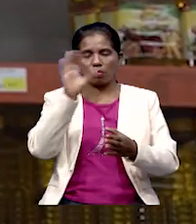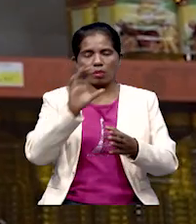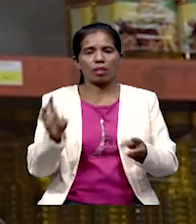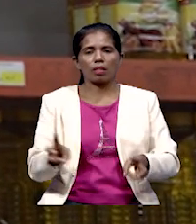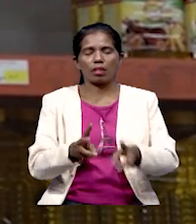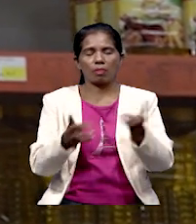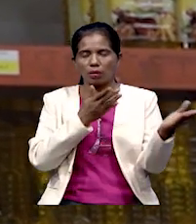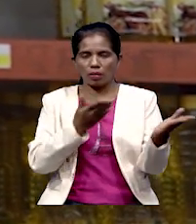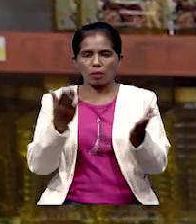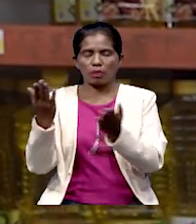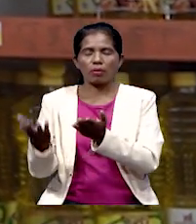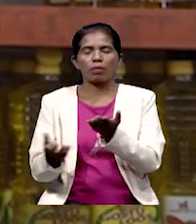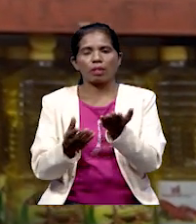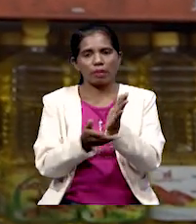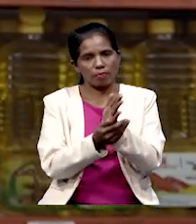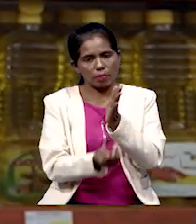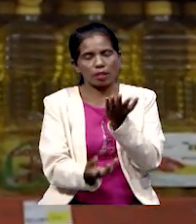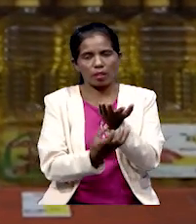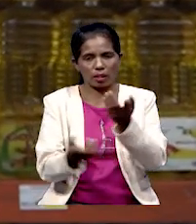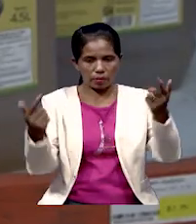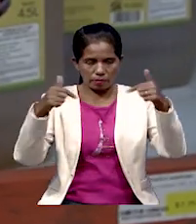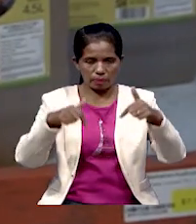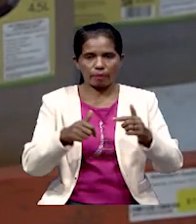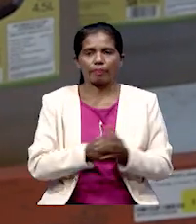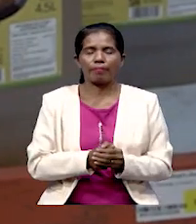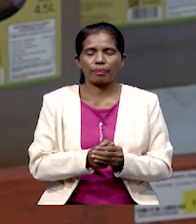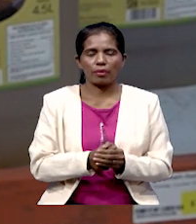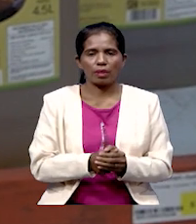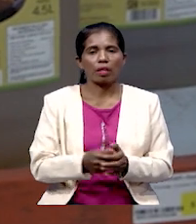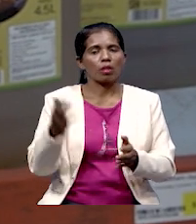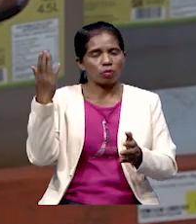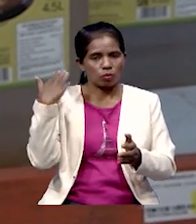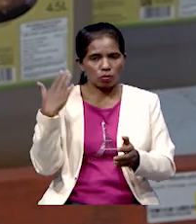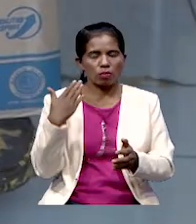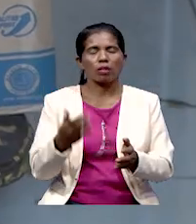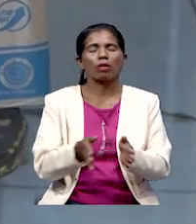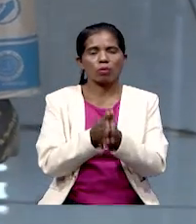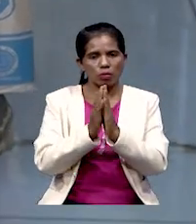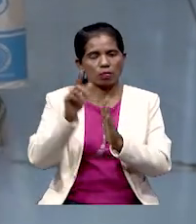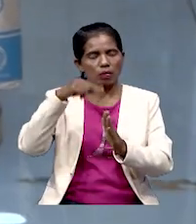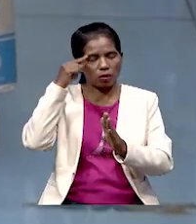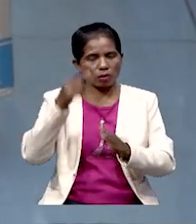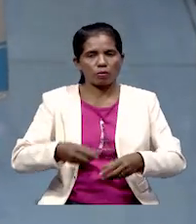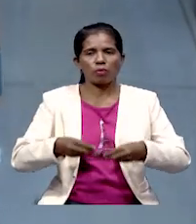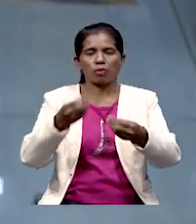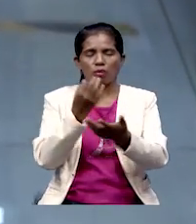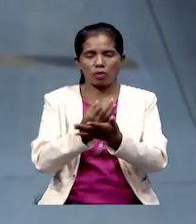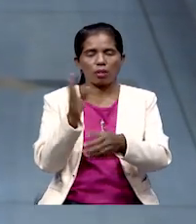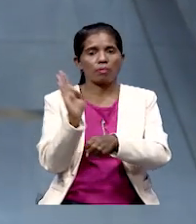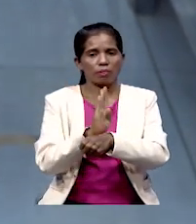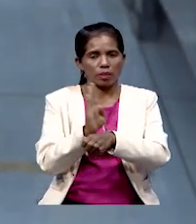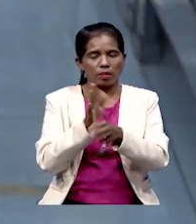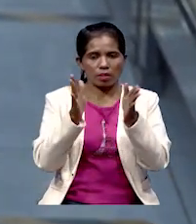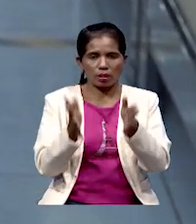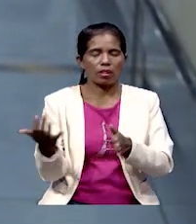tomar. Antes, né, setor privado, na sociedade civil, russo governo, a tu fosse subsídio para empresário Sira,